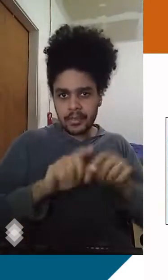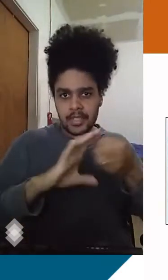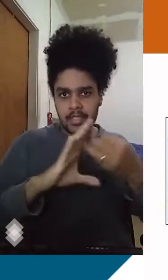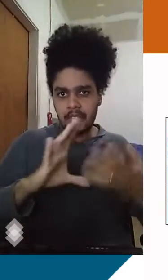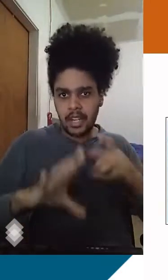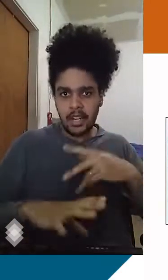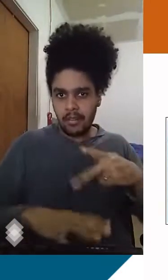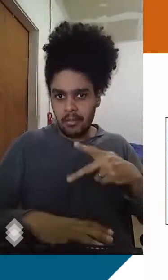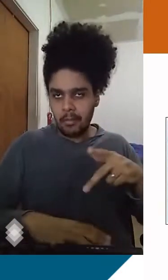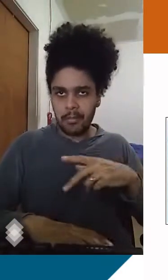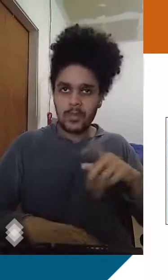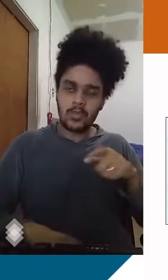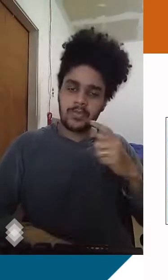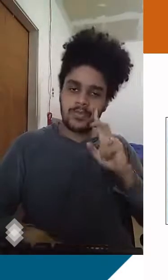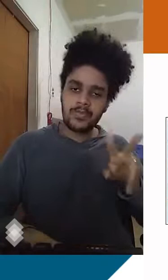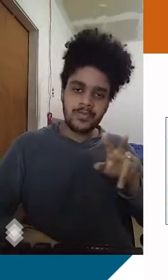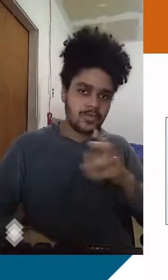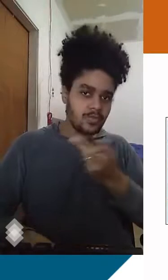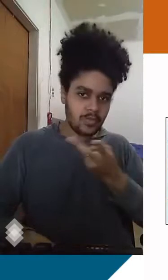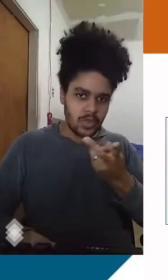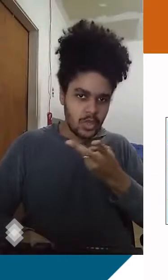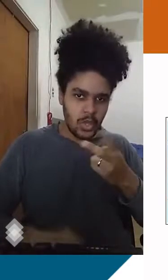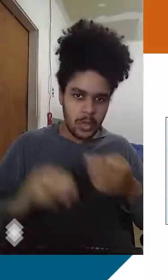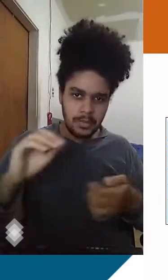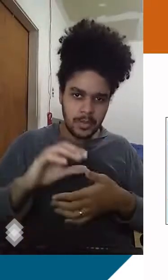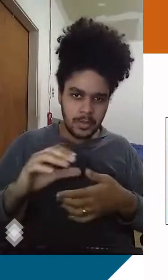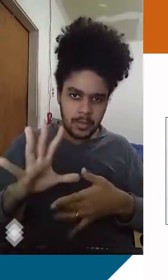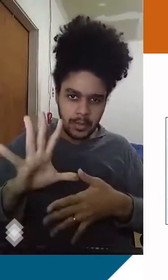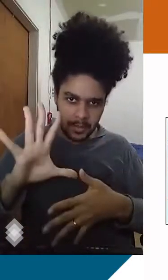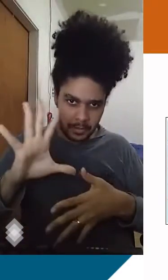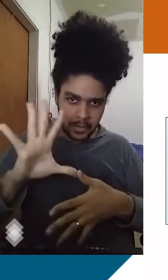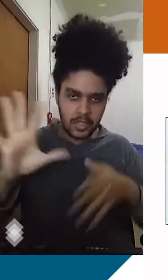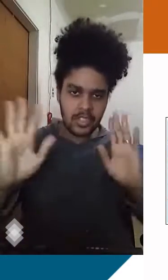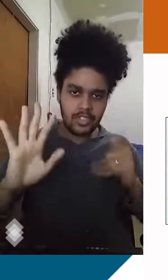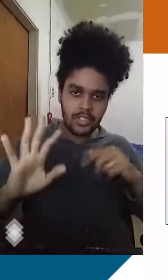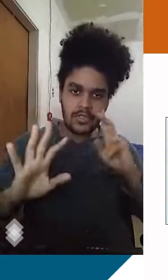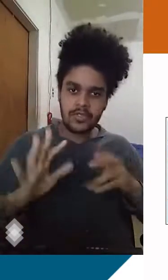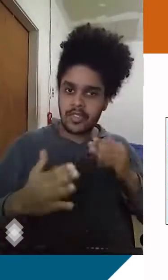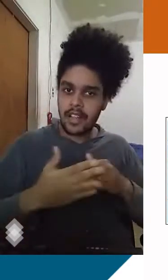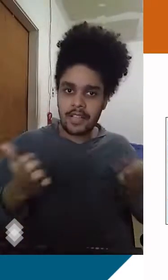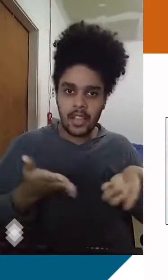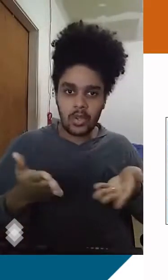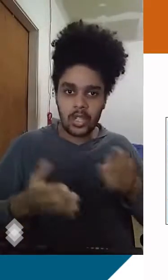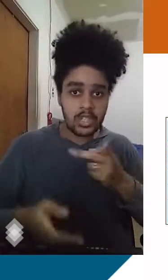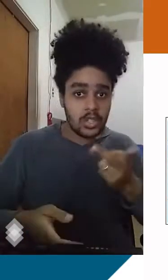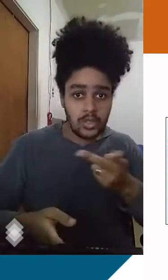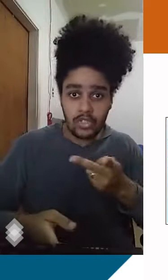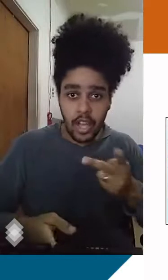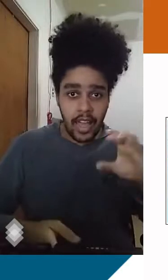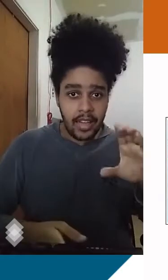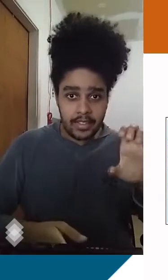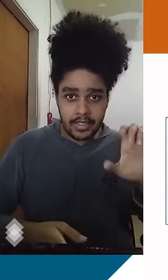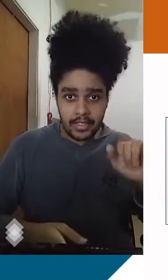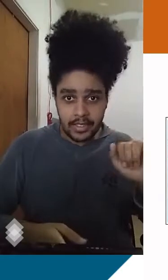delas. E o que a gente pode concluir olhando para essas 2 projeções, esses 2 mapas, a partir do que a gente viu até agora? Ambas